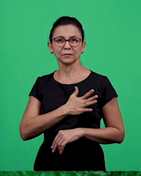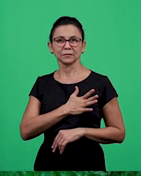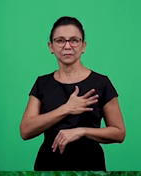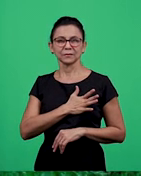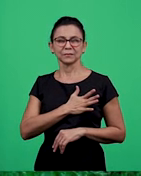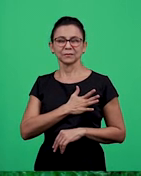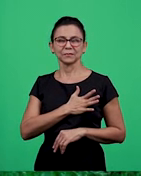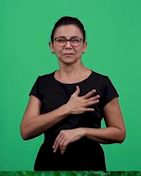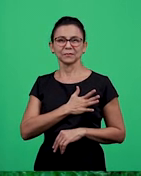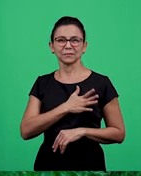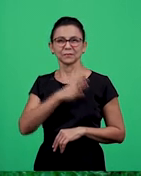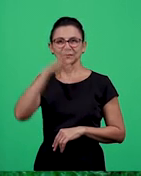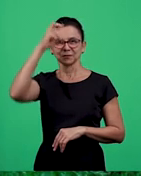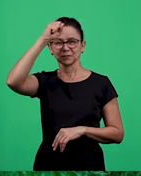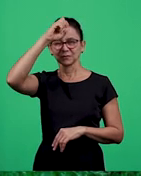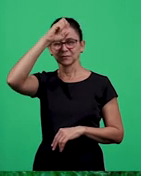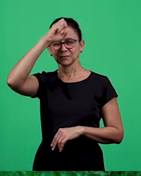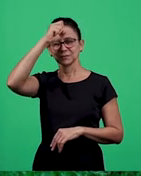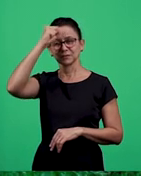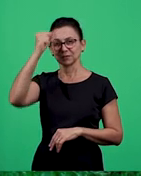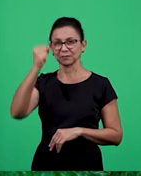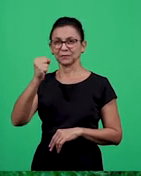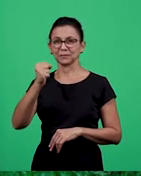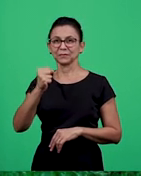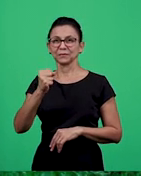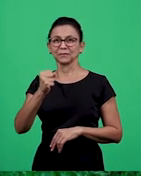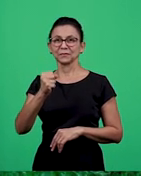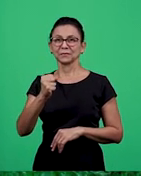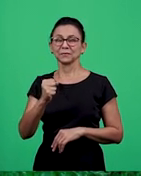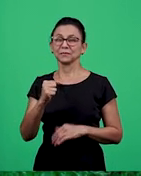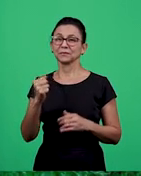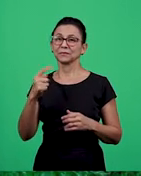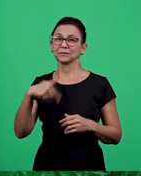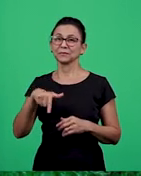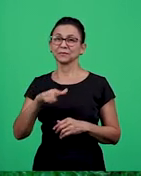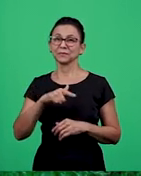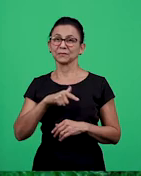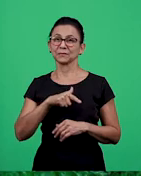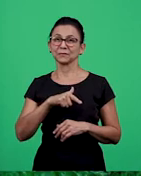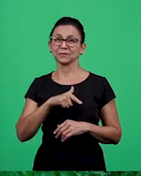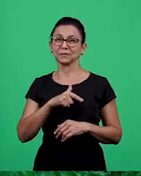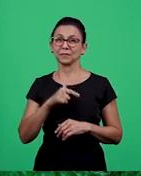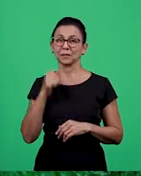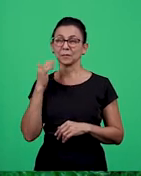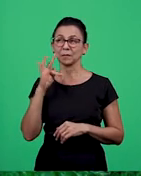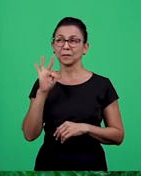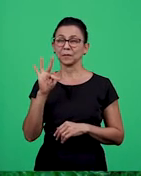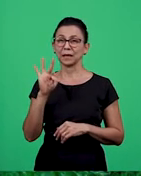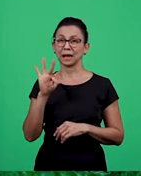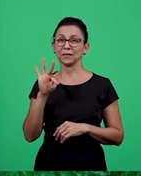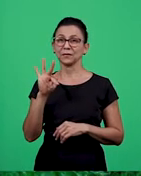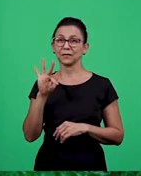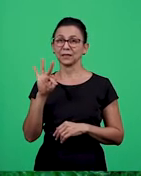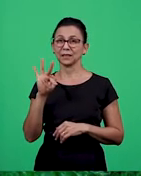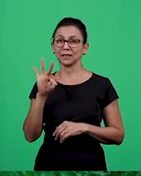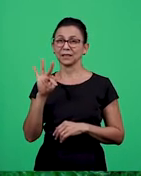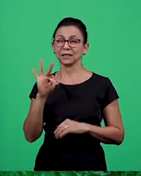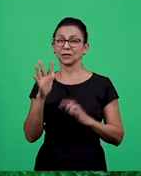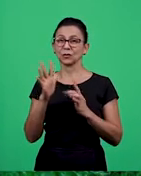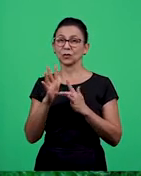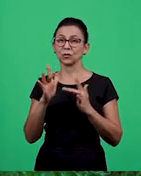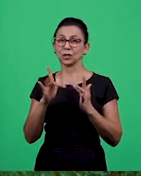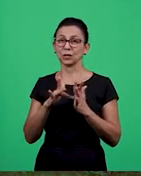estamos preparados para ir morar no céu com Jesus. Glória a Deus!